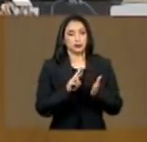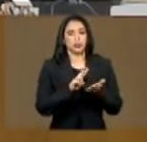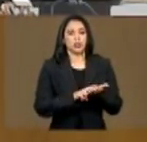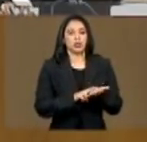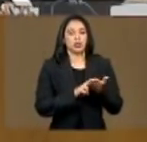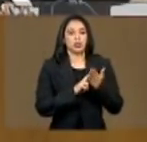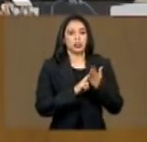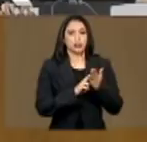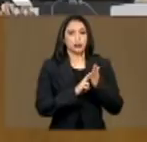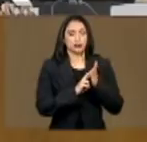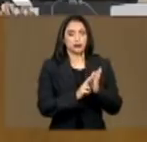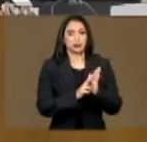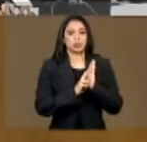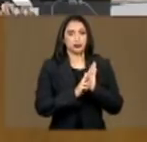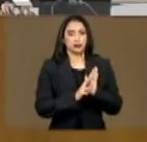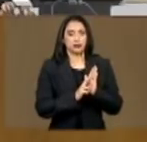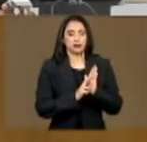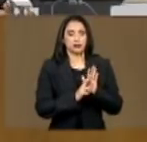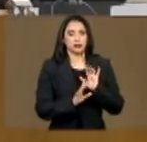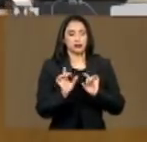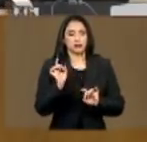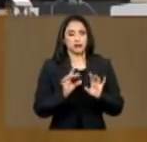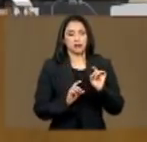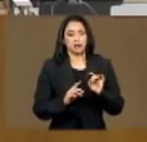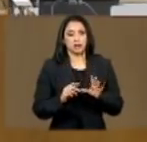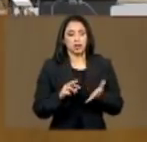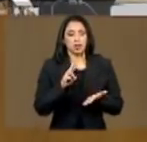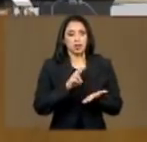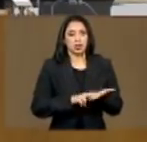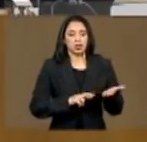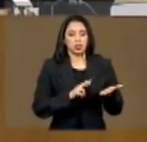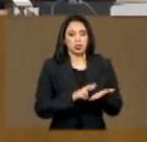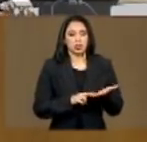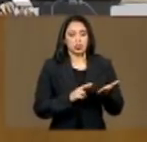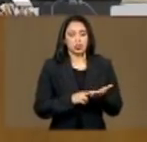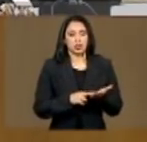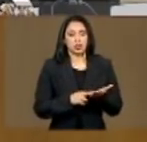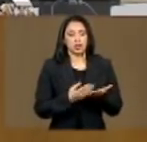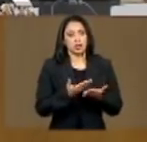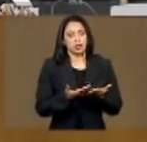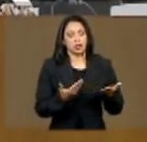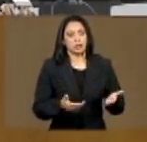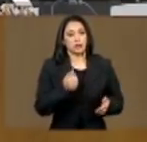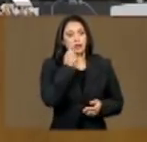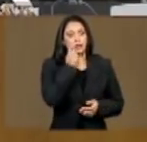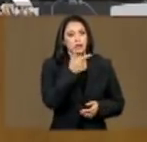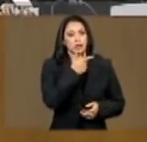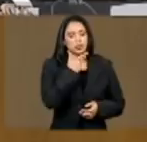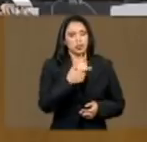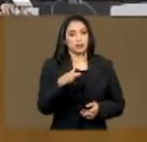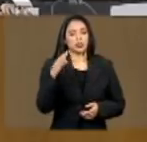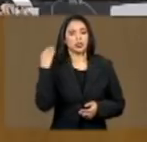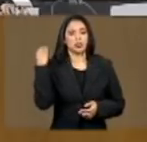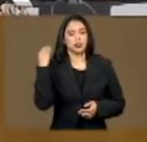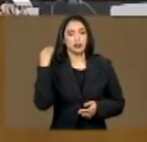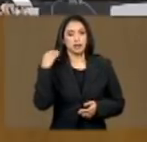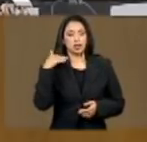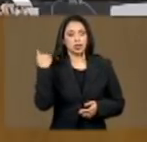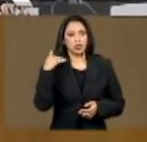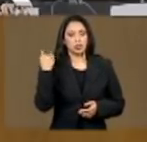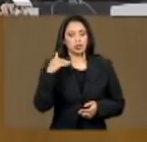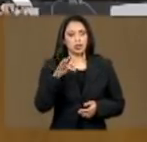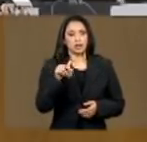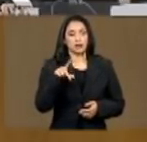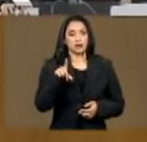barroso e ficará redator para o acórdão vencidos os ministros marco aurélio cármen lúcia do spurs e ricardo